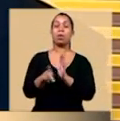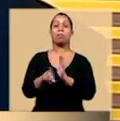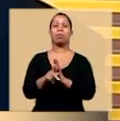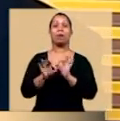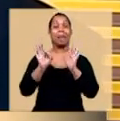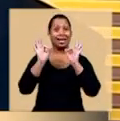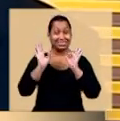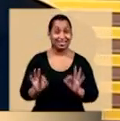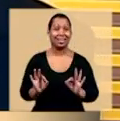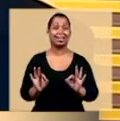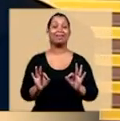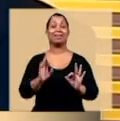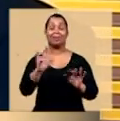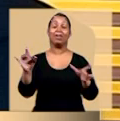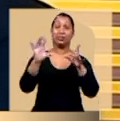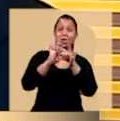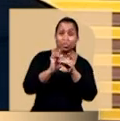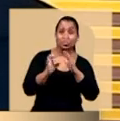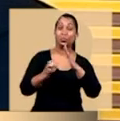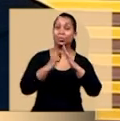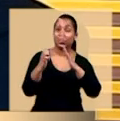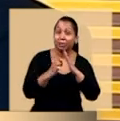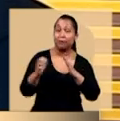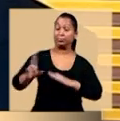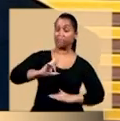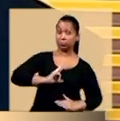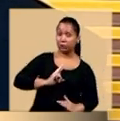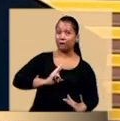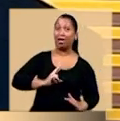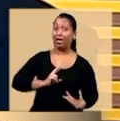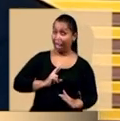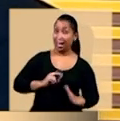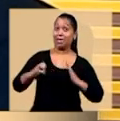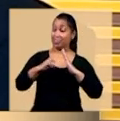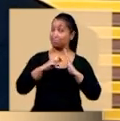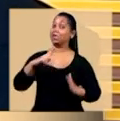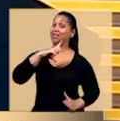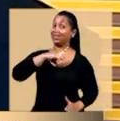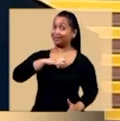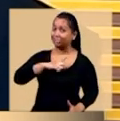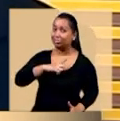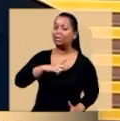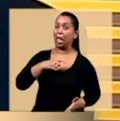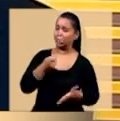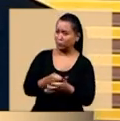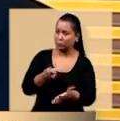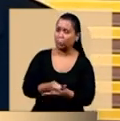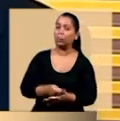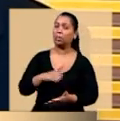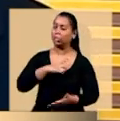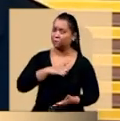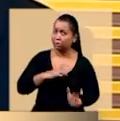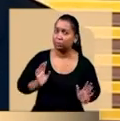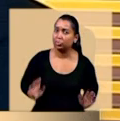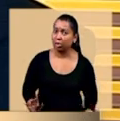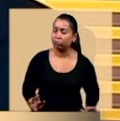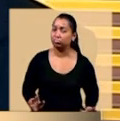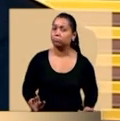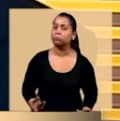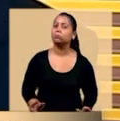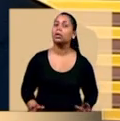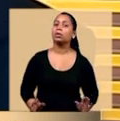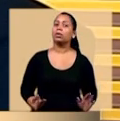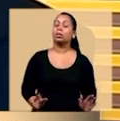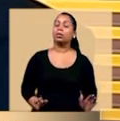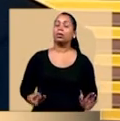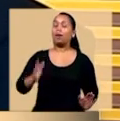evidente que você vai incluir a empresa para responder. E a empresa tem esse dever, né? A legislação civil assegura